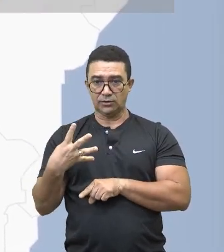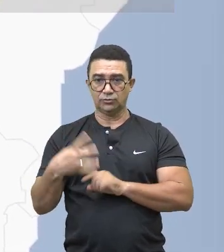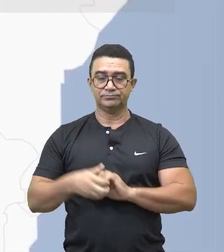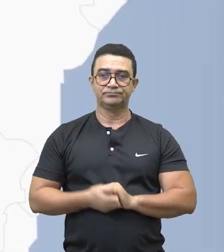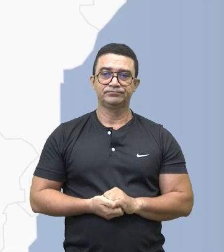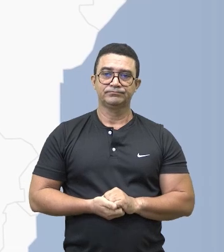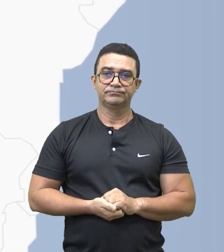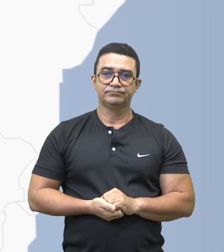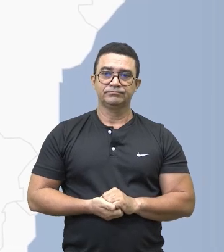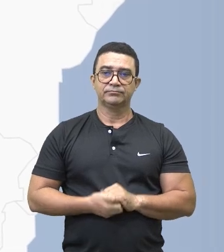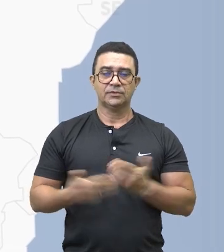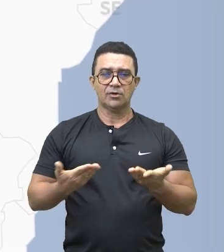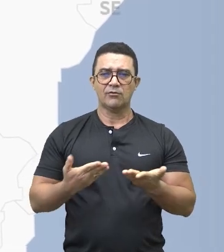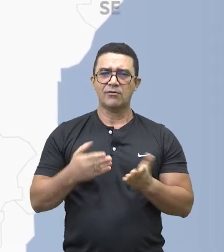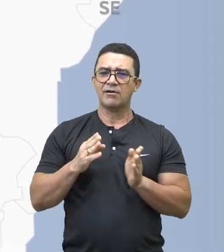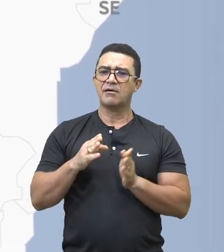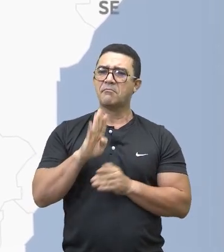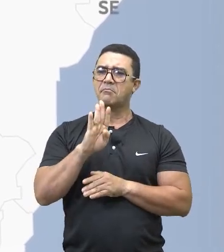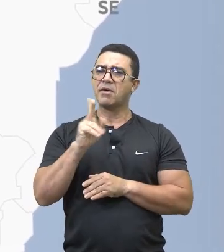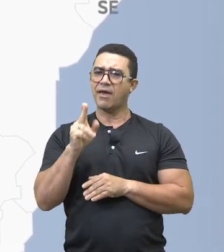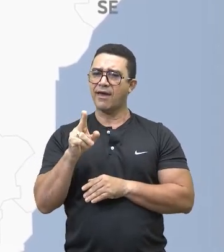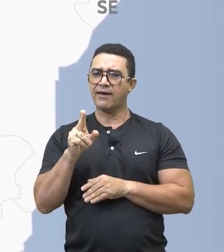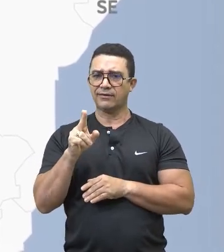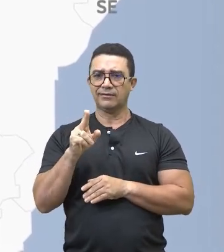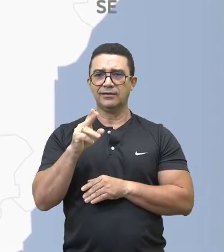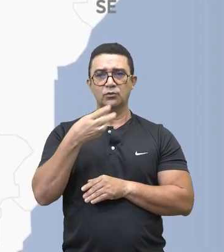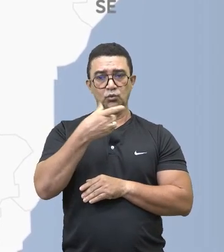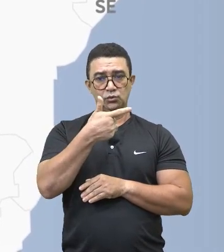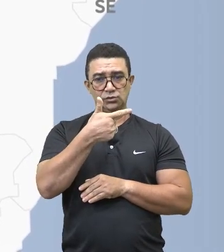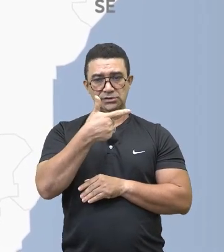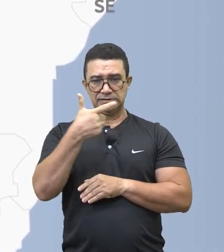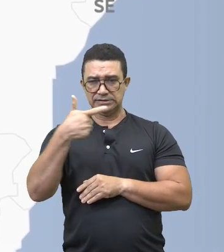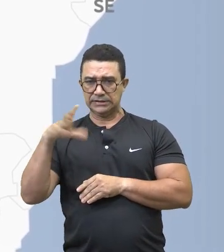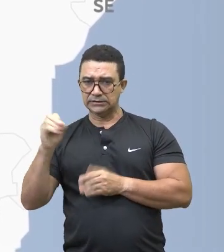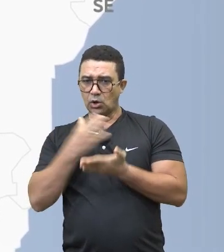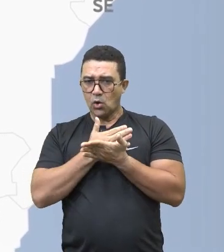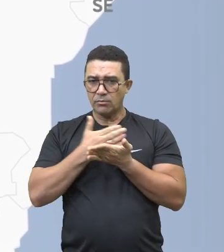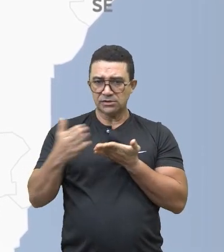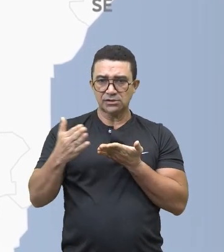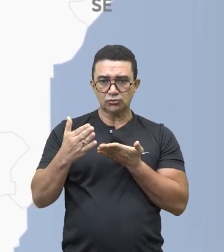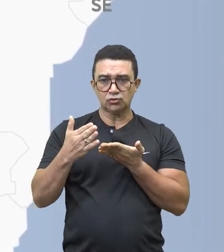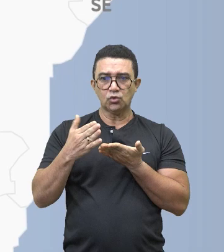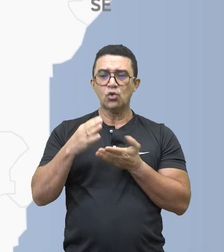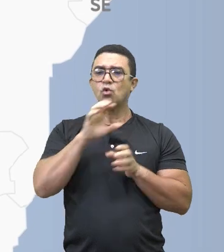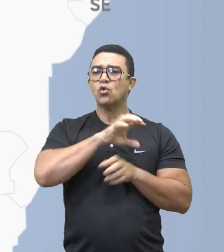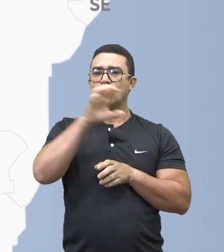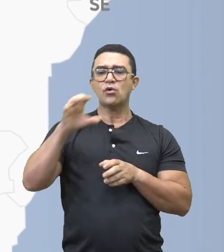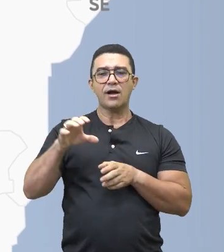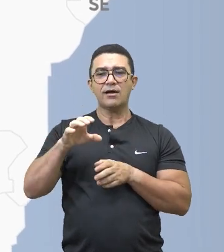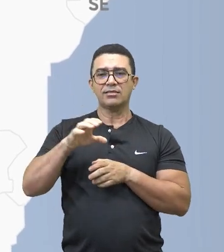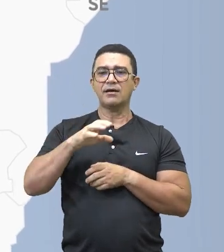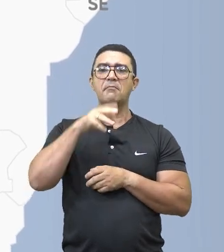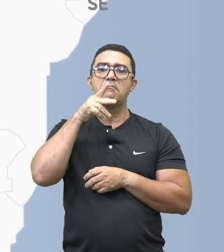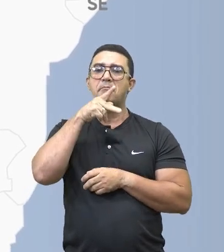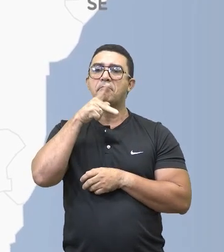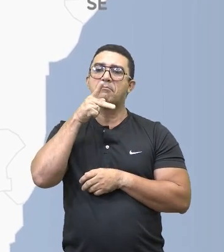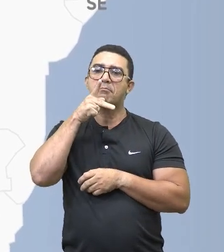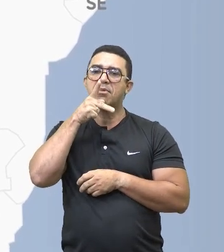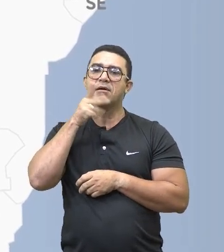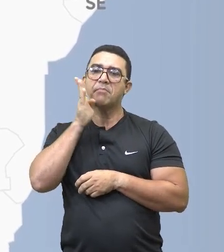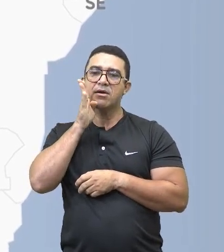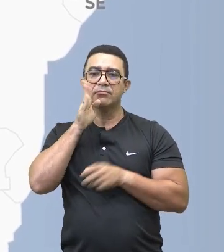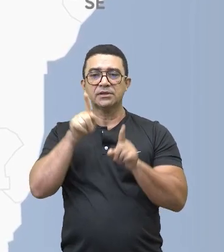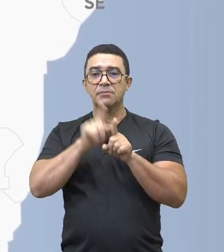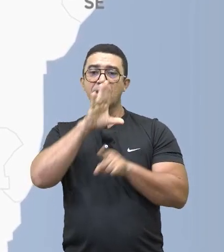1974. A BR-230 tem seu início em Cabedelo, na Paraíba, e termina em Lábrea,